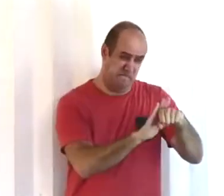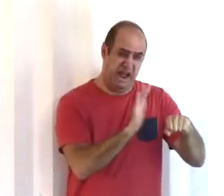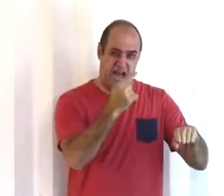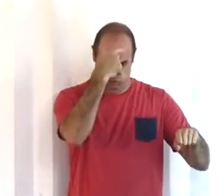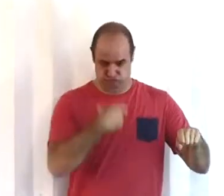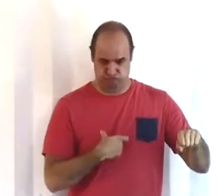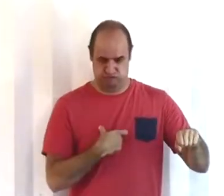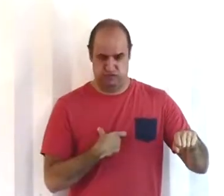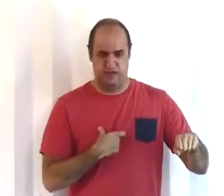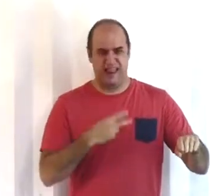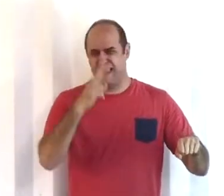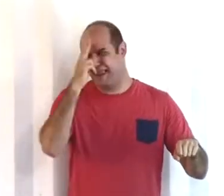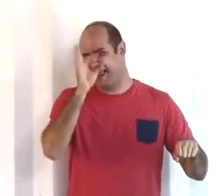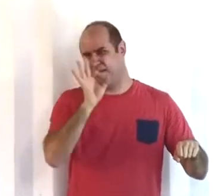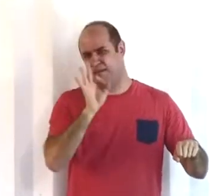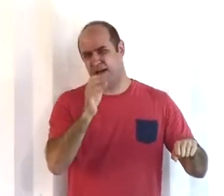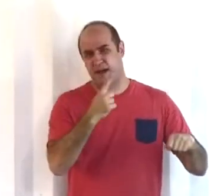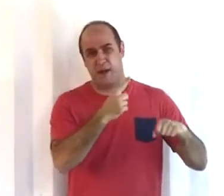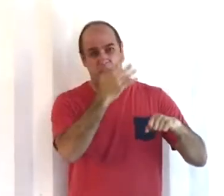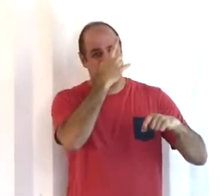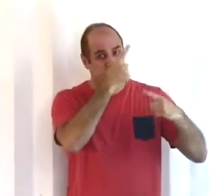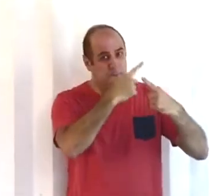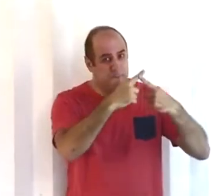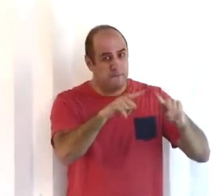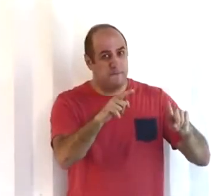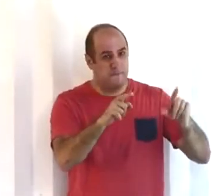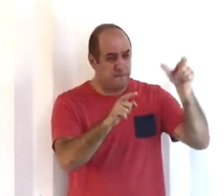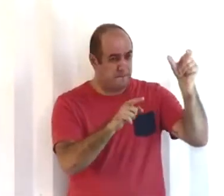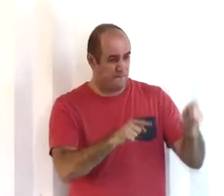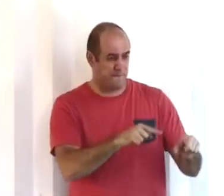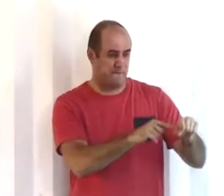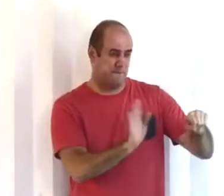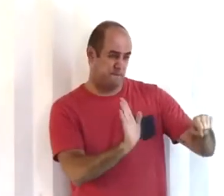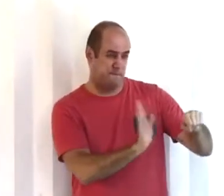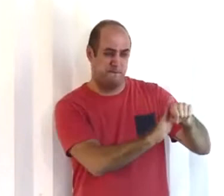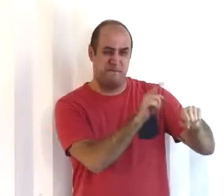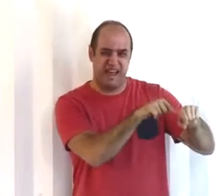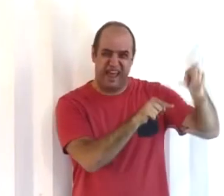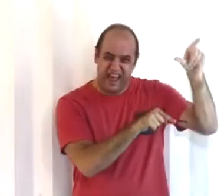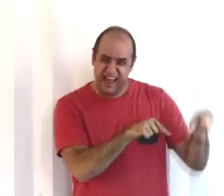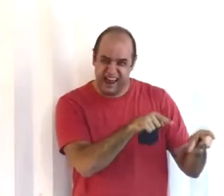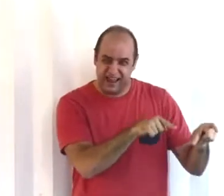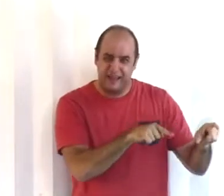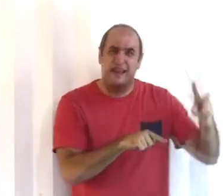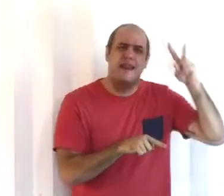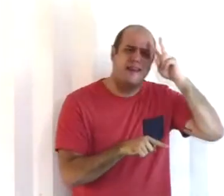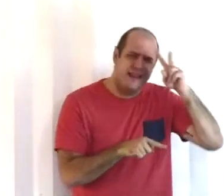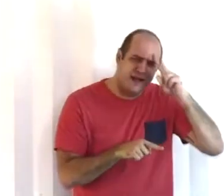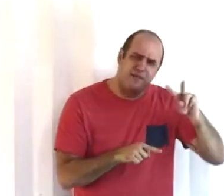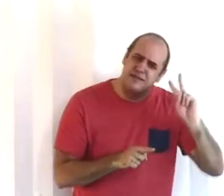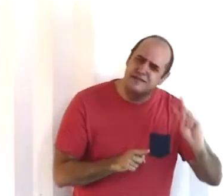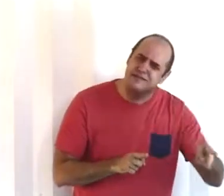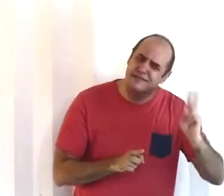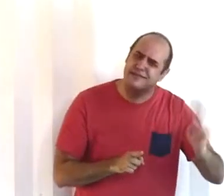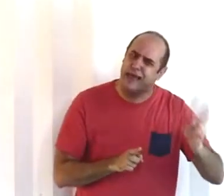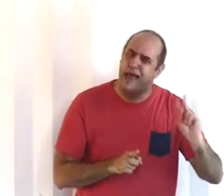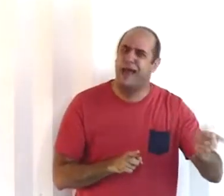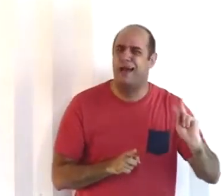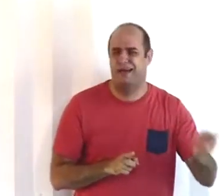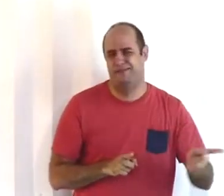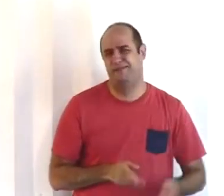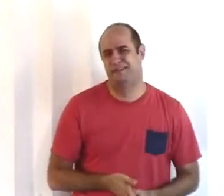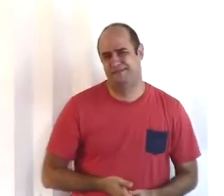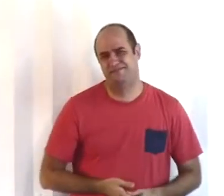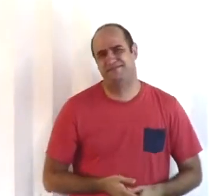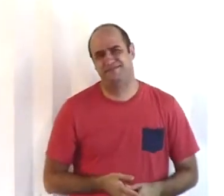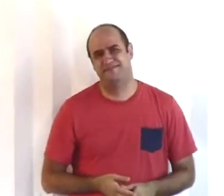não é mesmo? Mas veja só, no Senhor nós podemos nos esquecer. Olha como nós podemos ser melhores do que a cultura. A